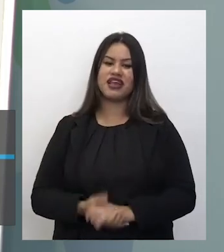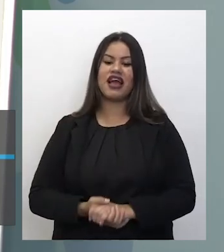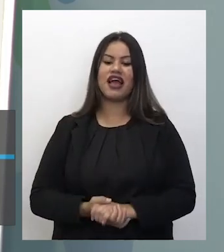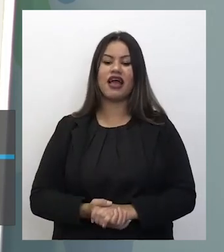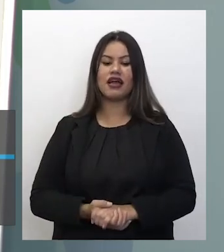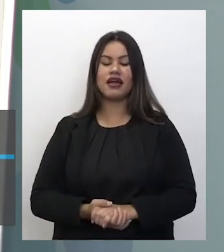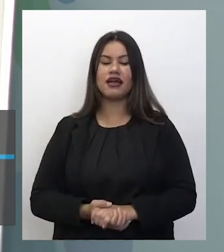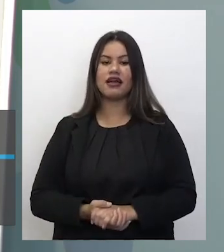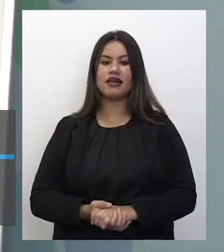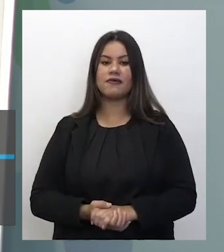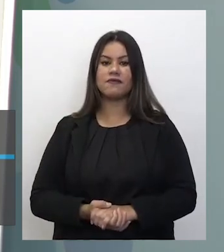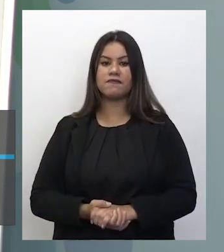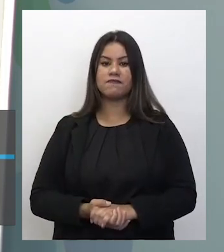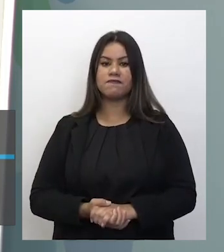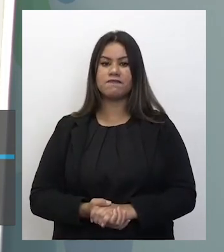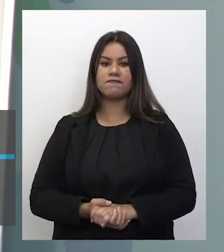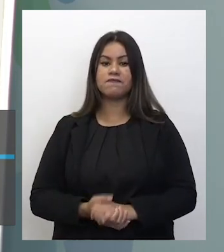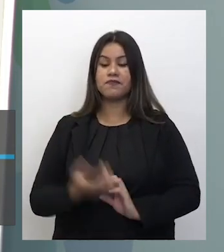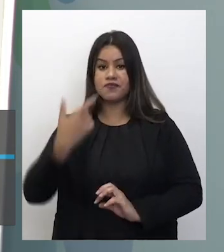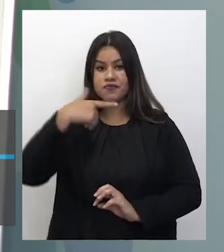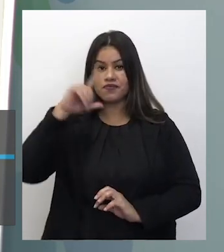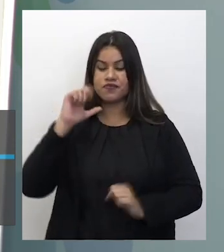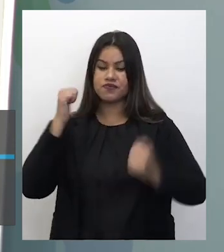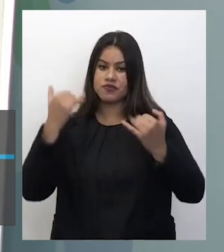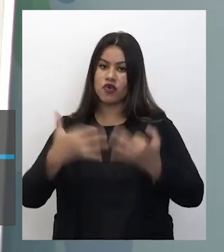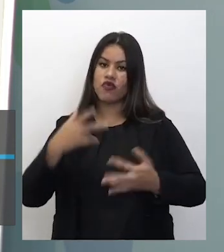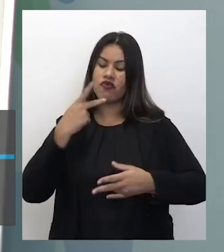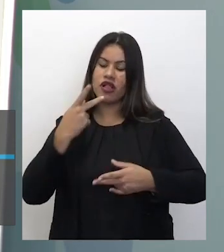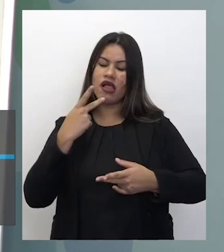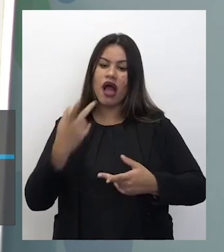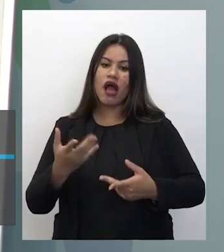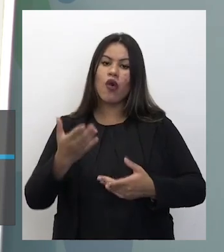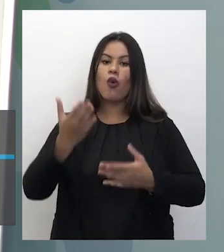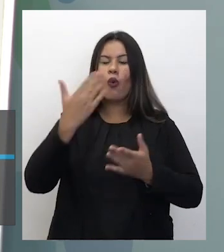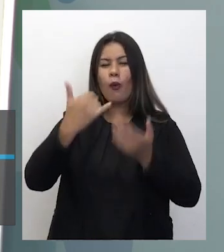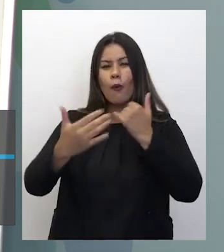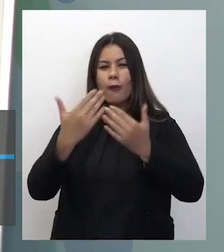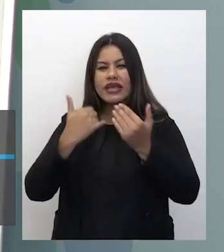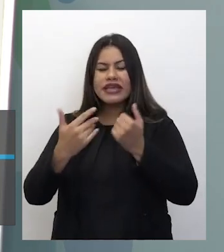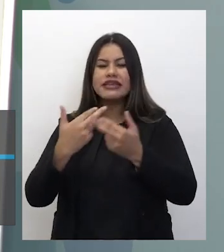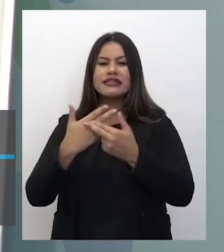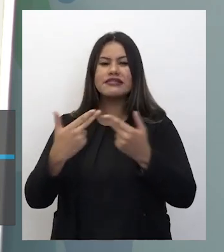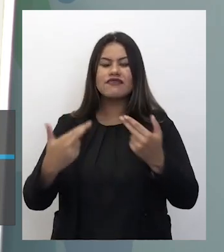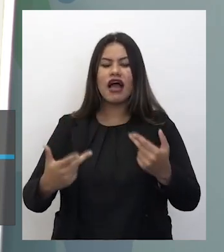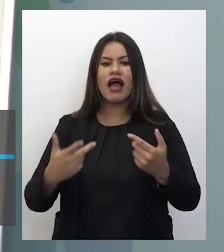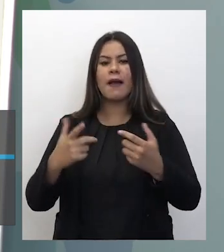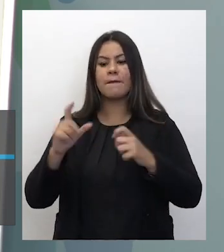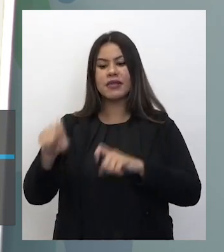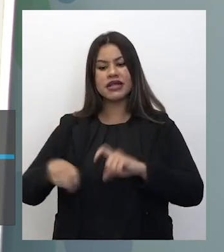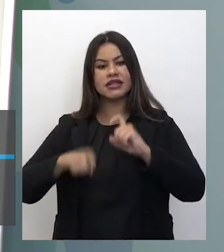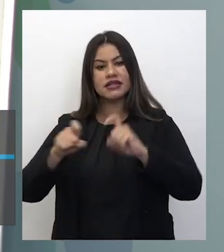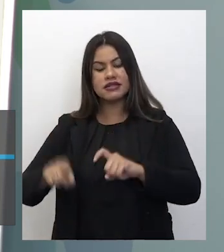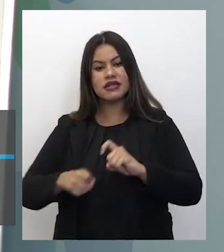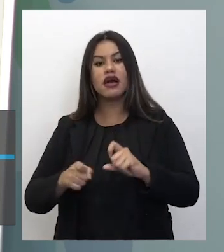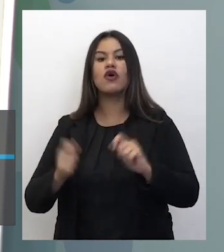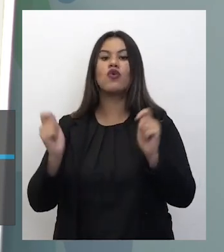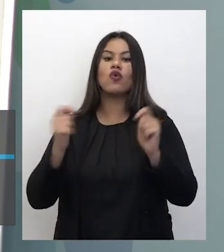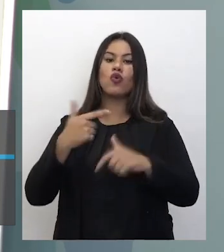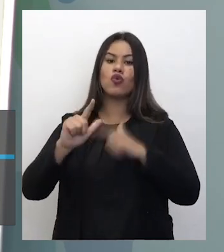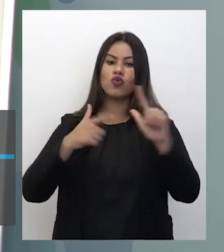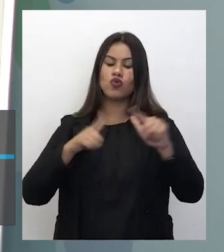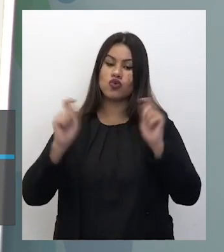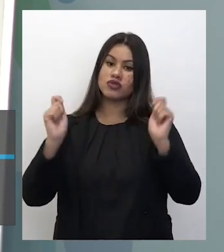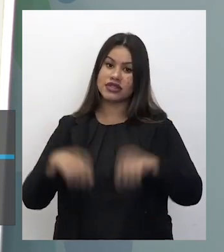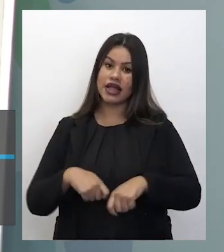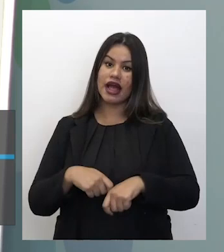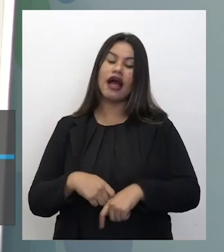questão de você trabalhar com alimento, com plantação, etc. E tem outras possibilidades. Eu quis